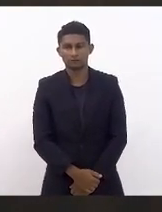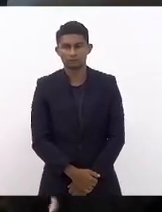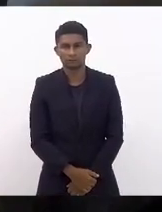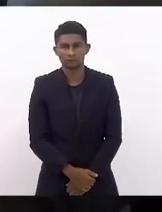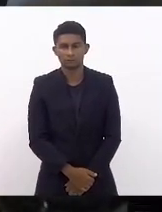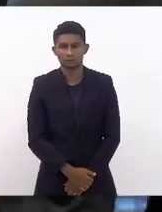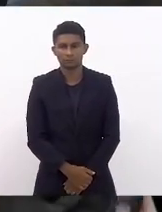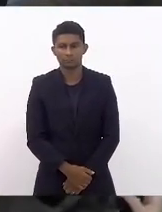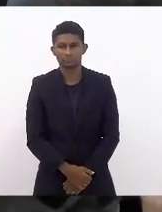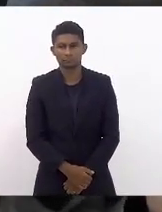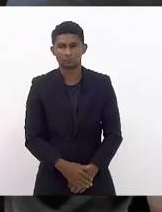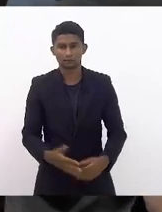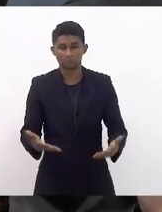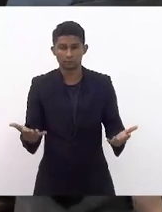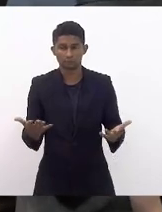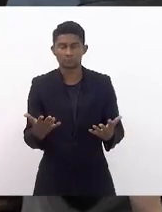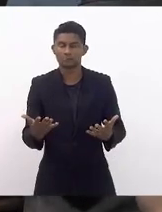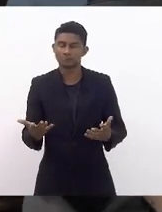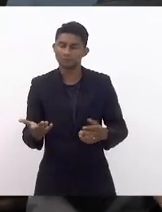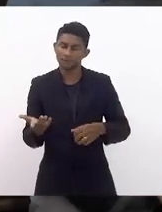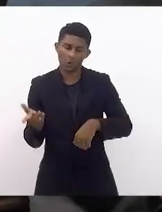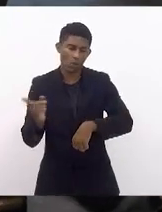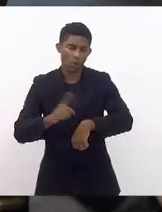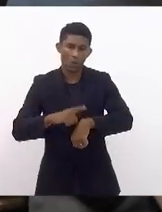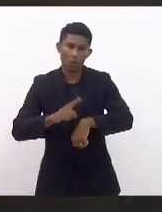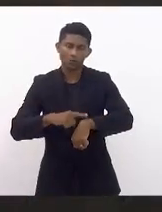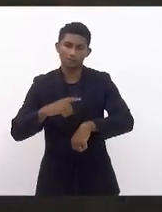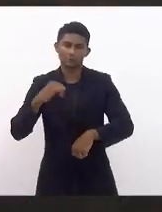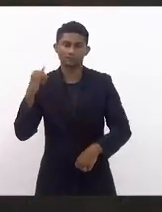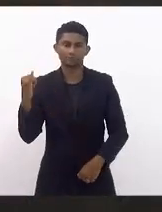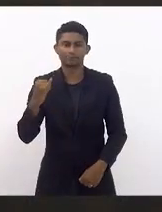É chegado o momento mais importante desta